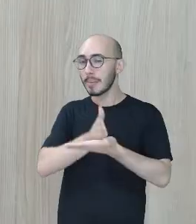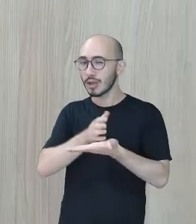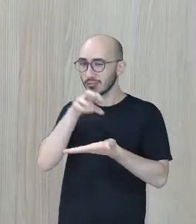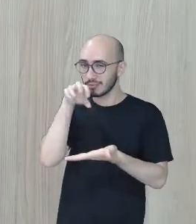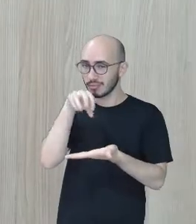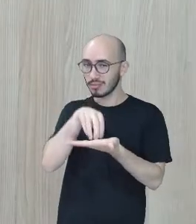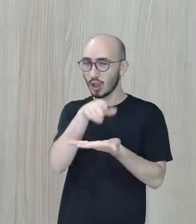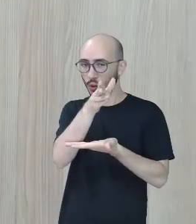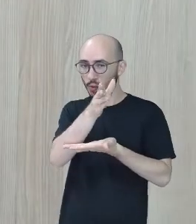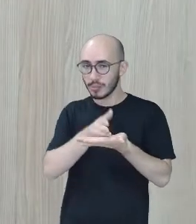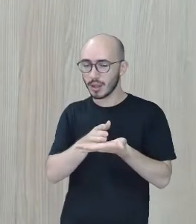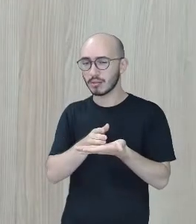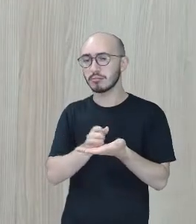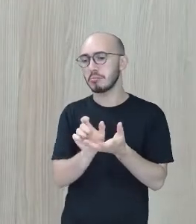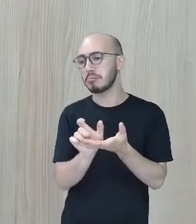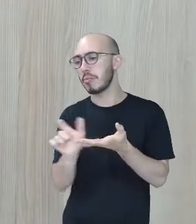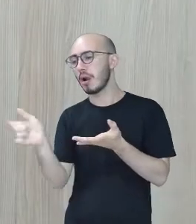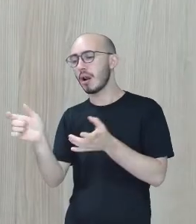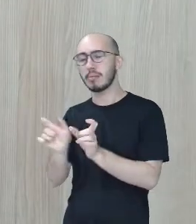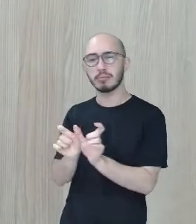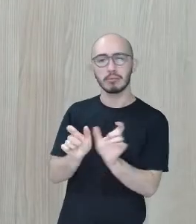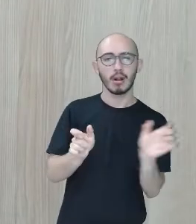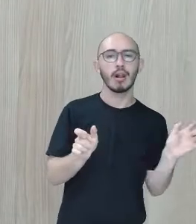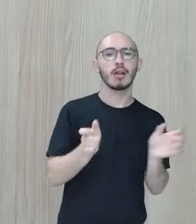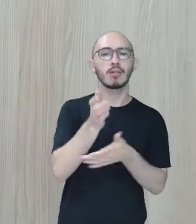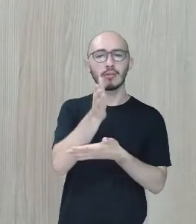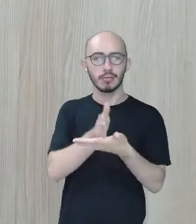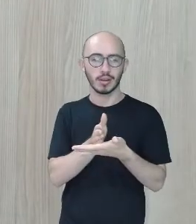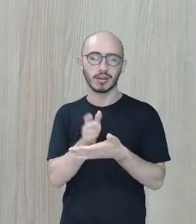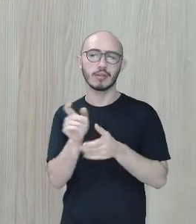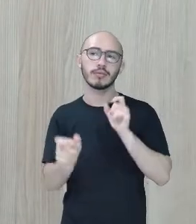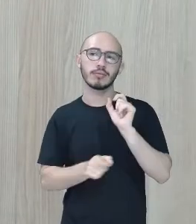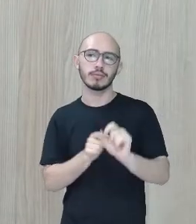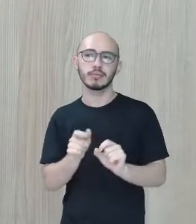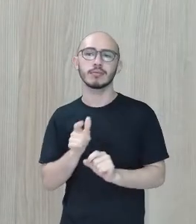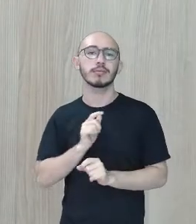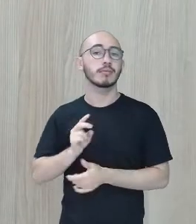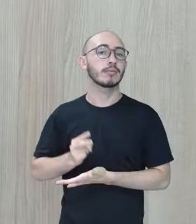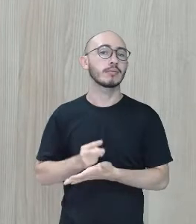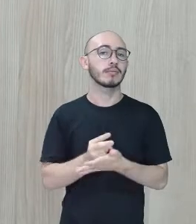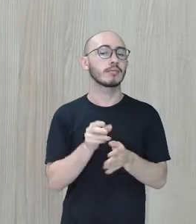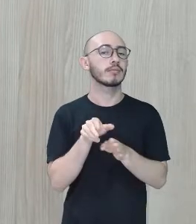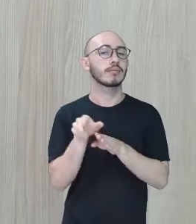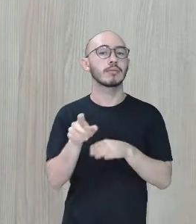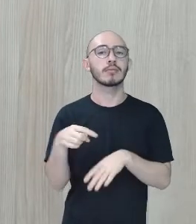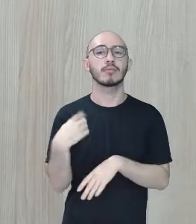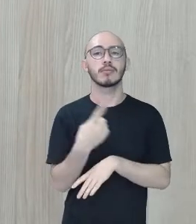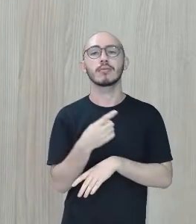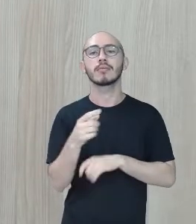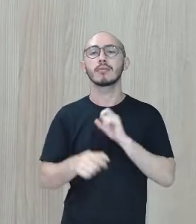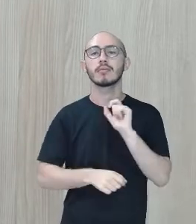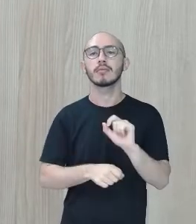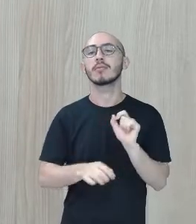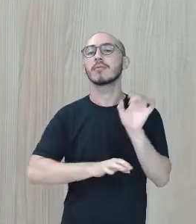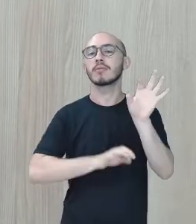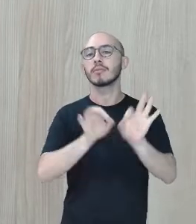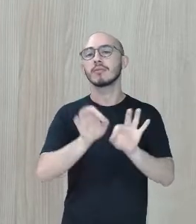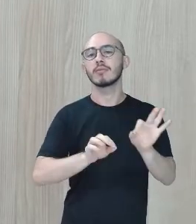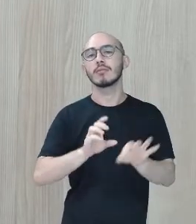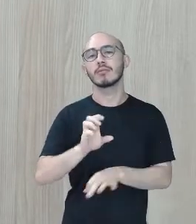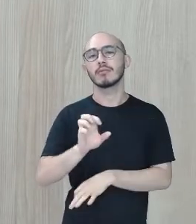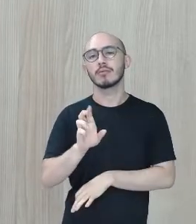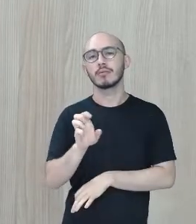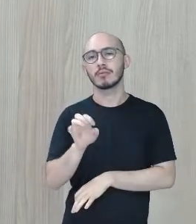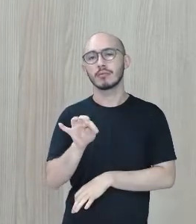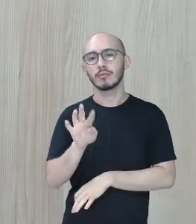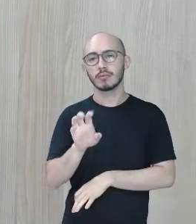sequência, seja em ordem crescente ou em ordem decrescente, aqui eu sempre oriento que a gente consiga escrever em ordem crescente, uma vez que esse